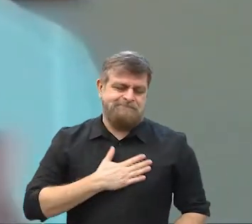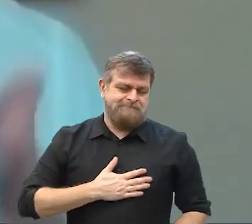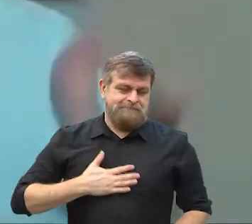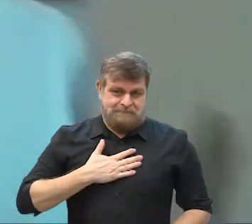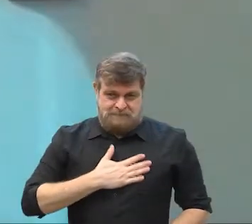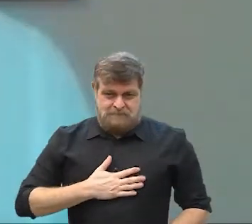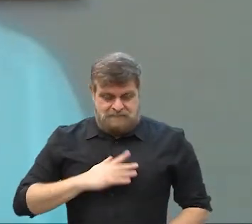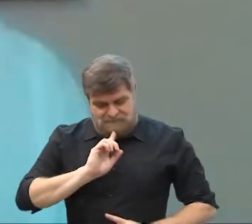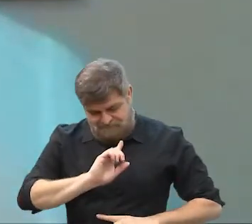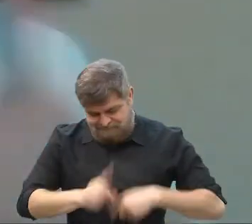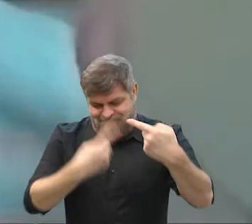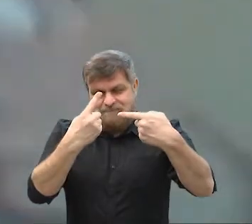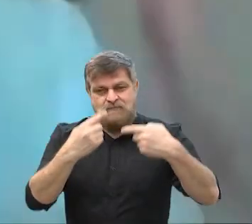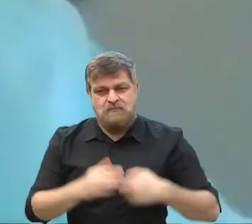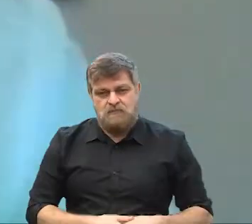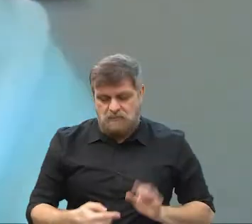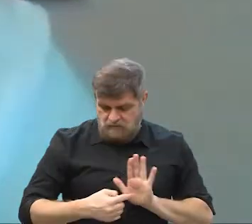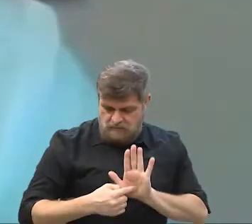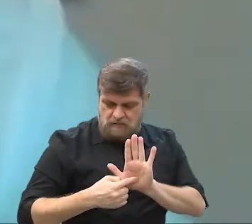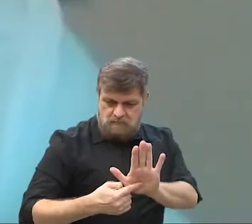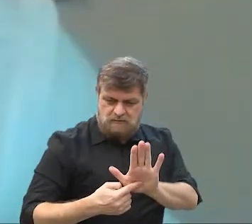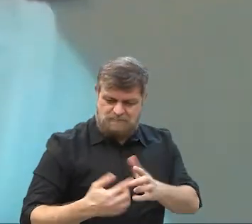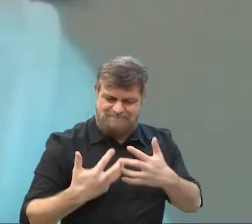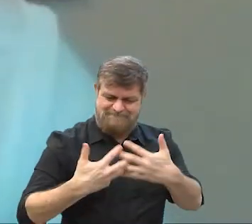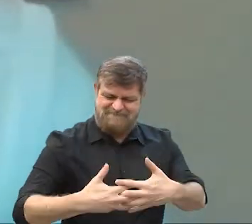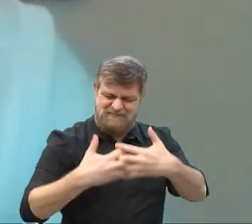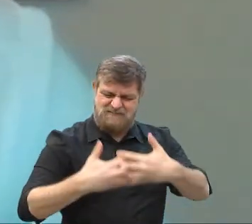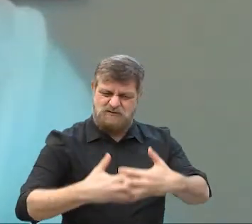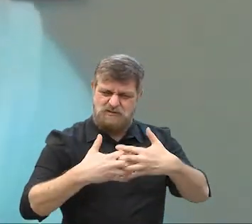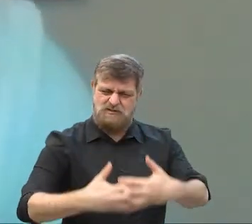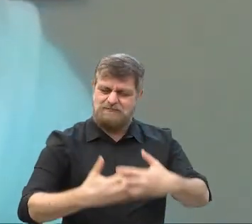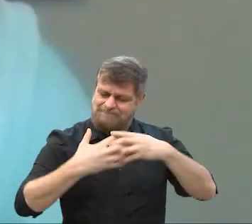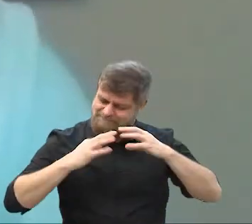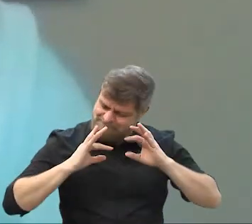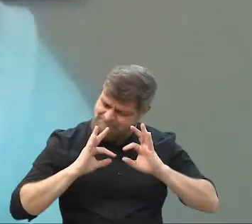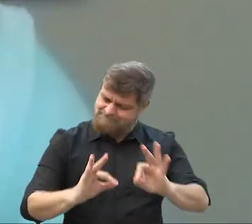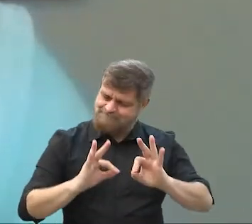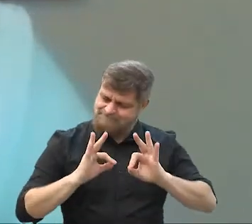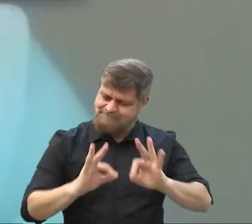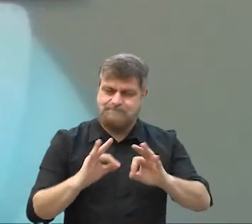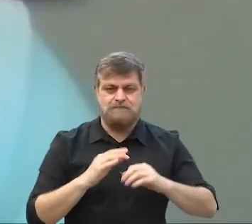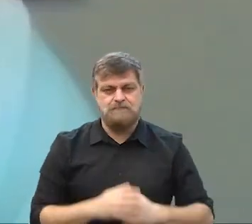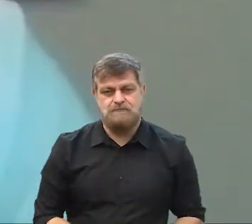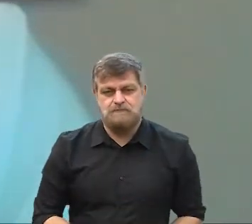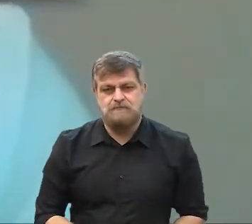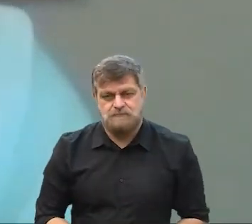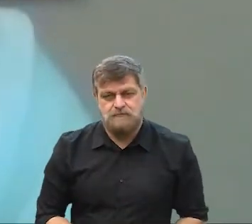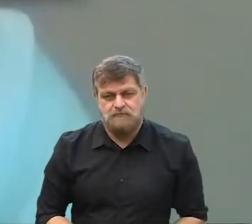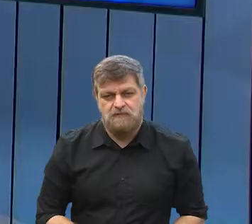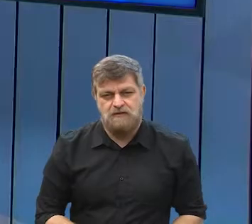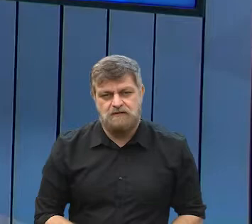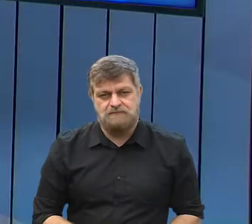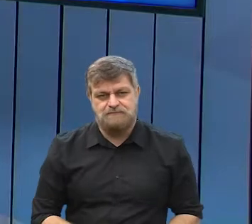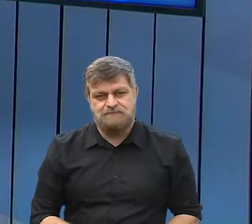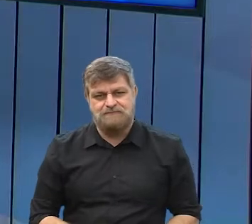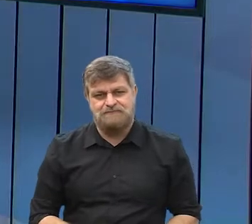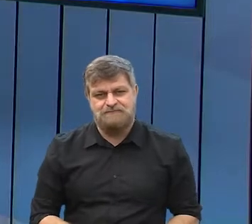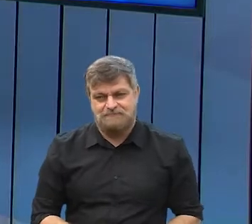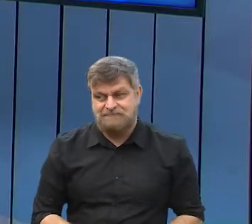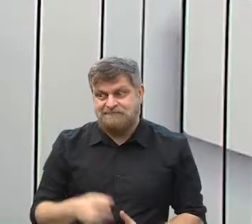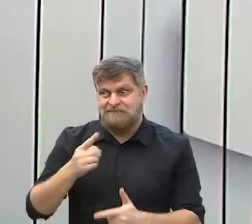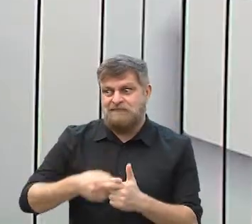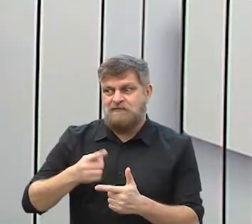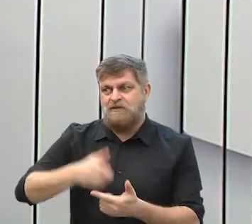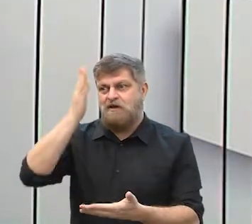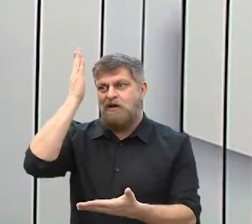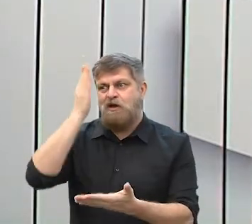muito producente, né? Que tem mostrado um resultado bastante observável. Conseguiu resolver,